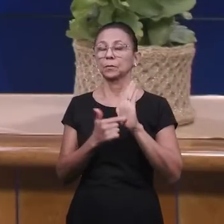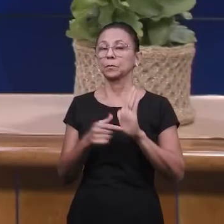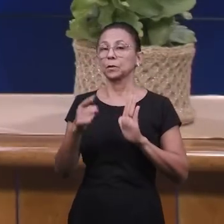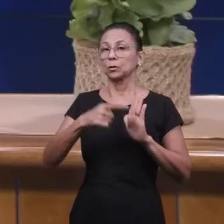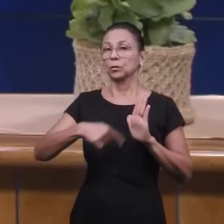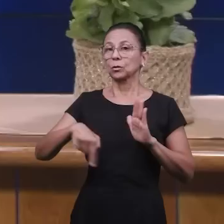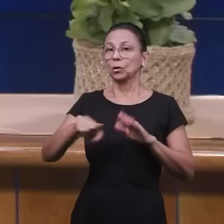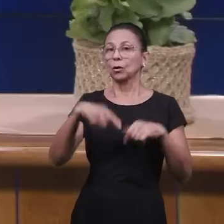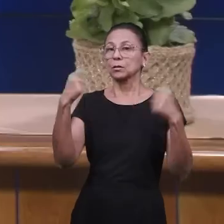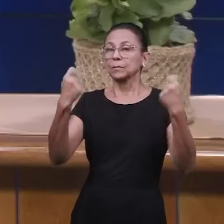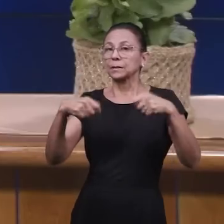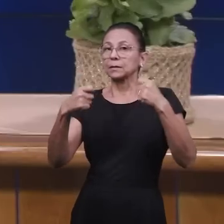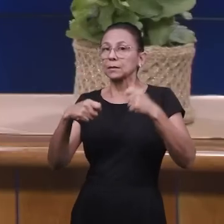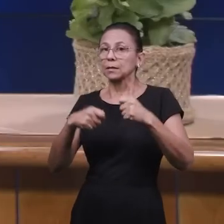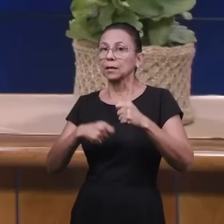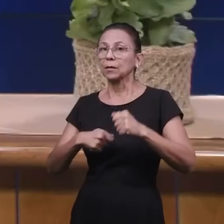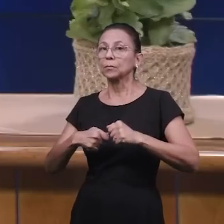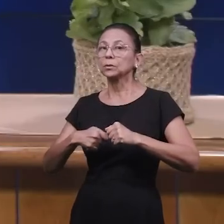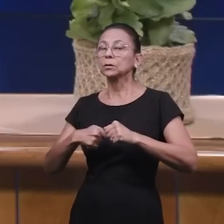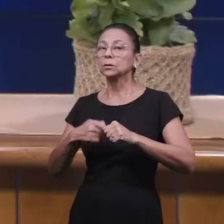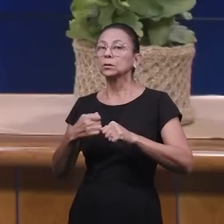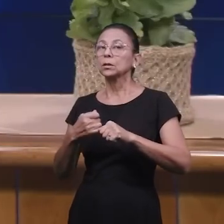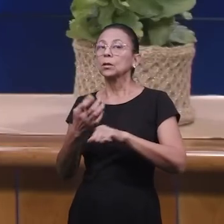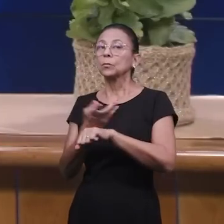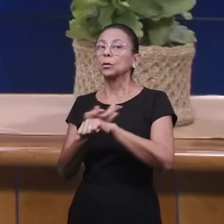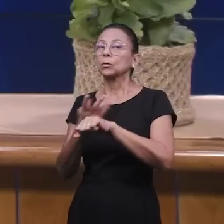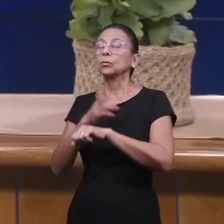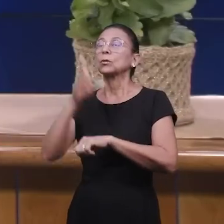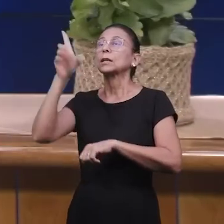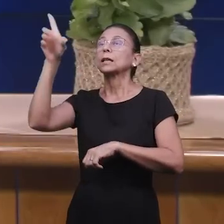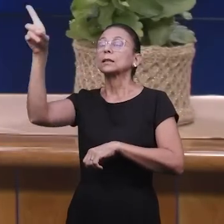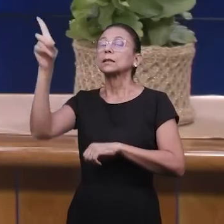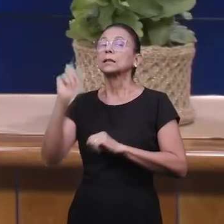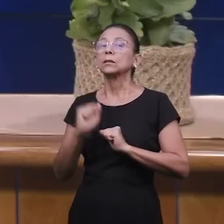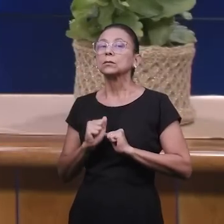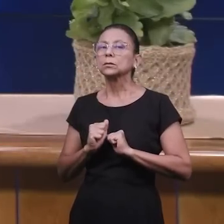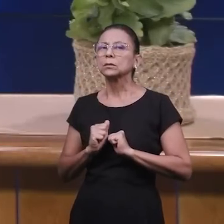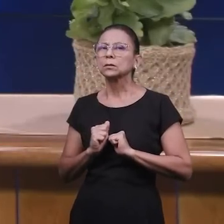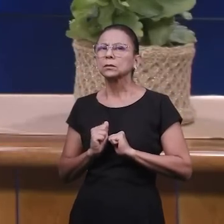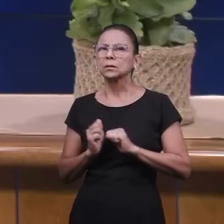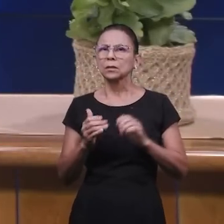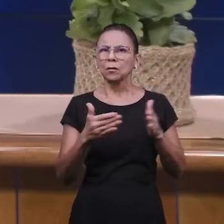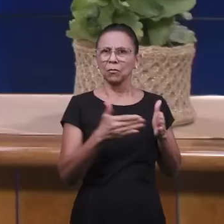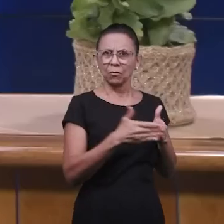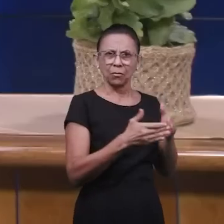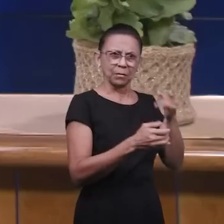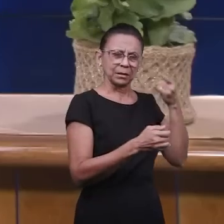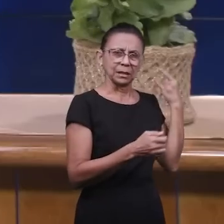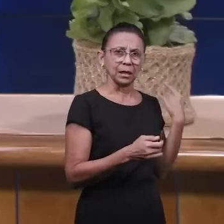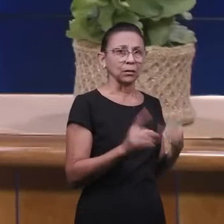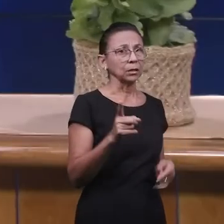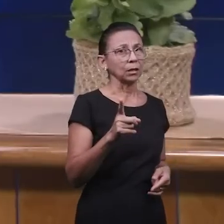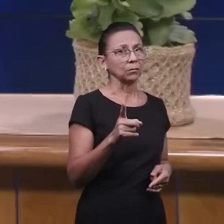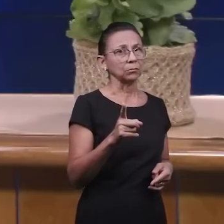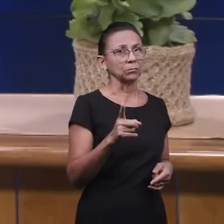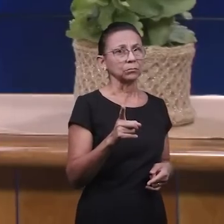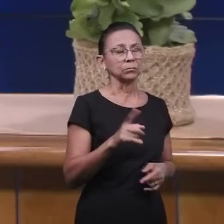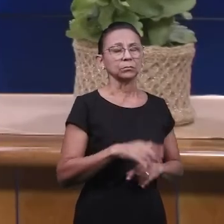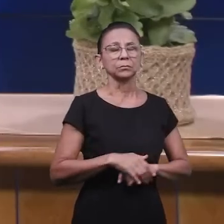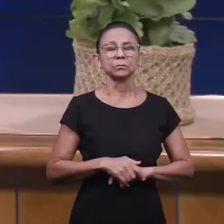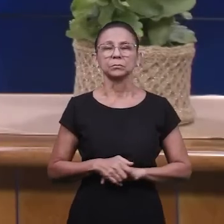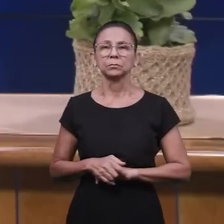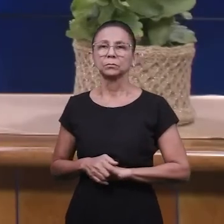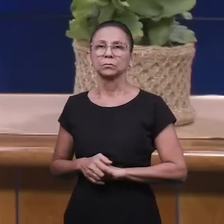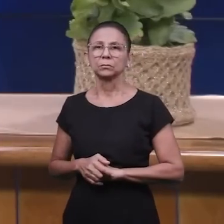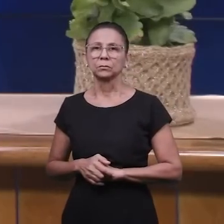aqueles que foram chamados e escolhidos. Quem são esses escolhidos? Aqueles que é fiel ao chamado, aquele que é fiel